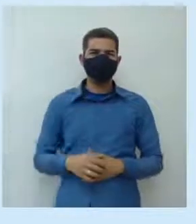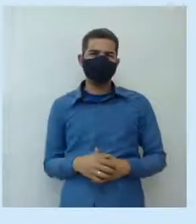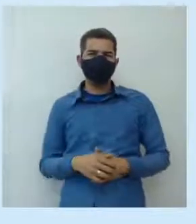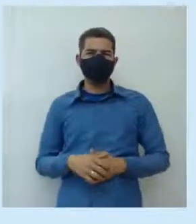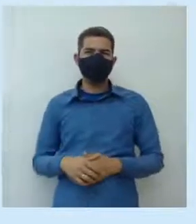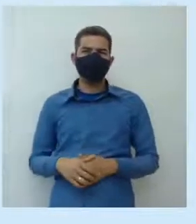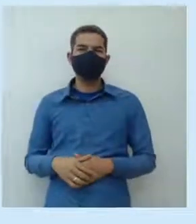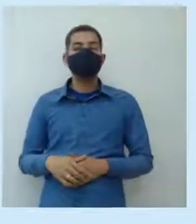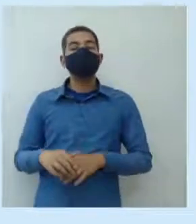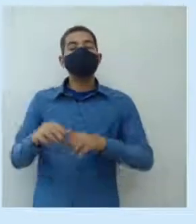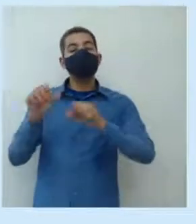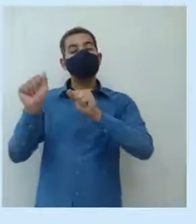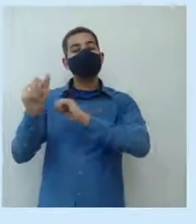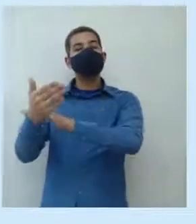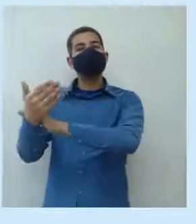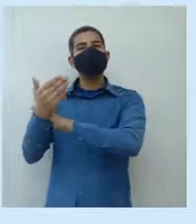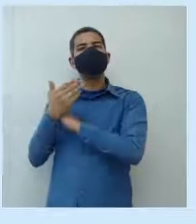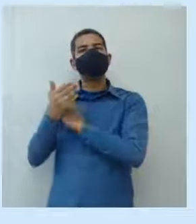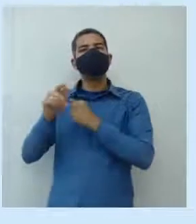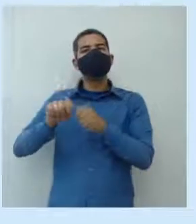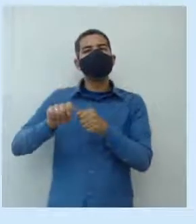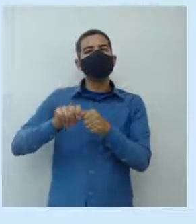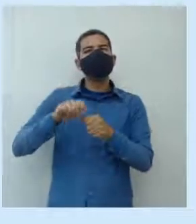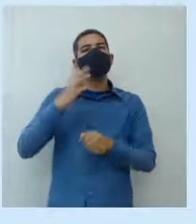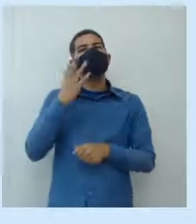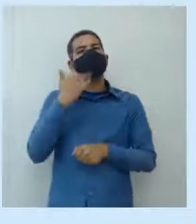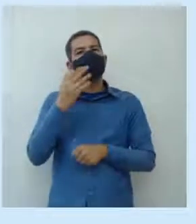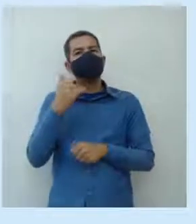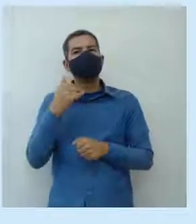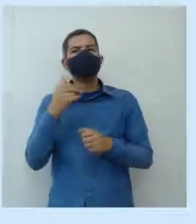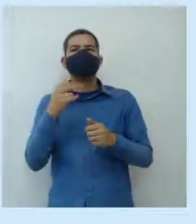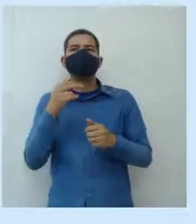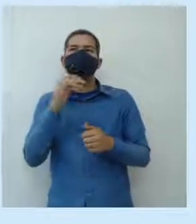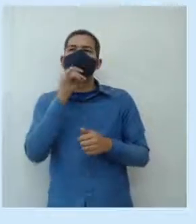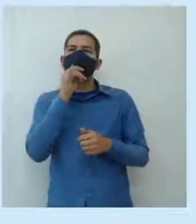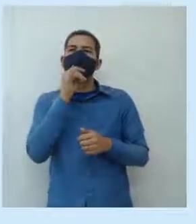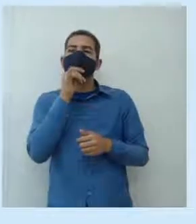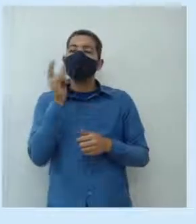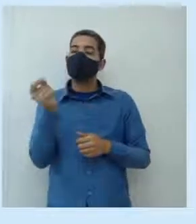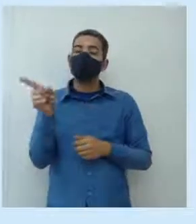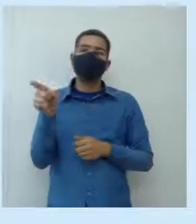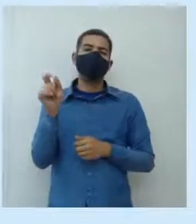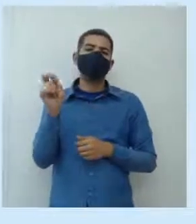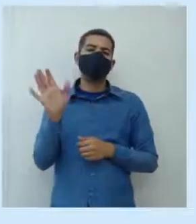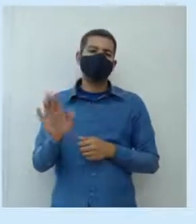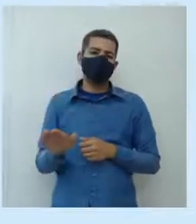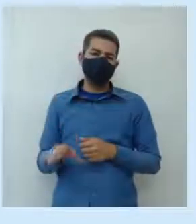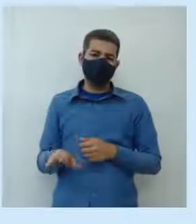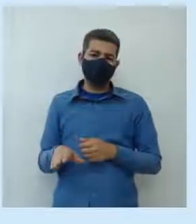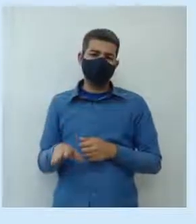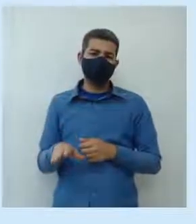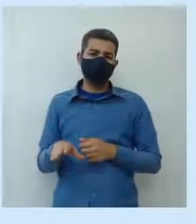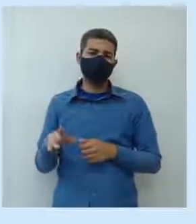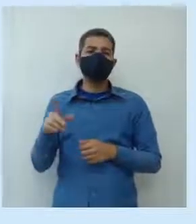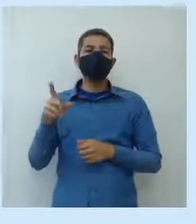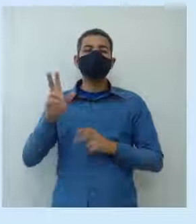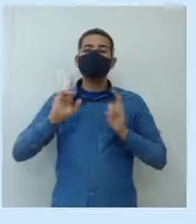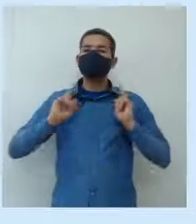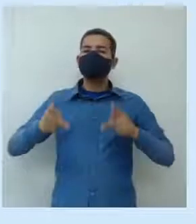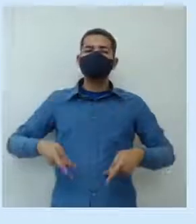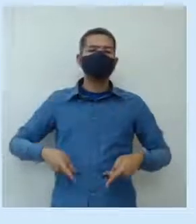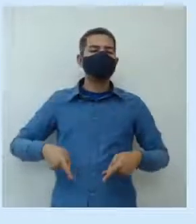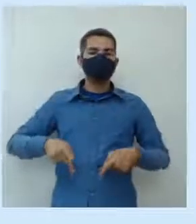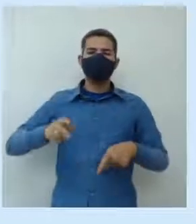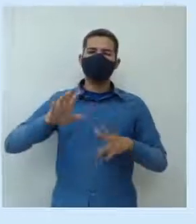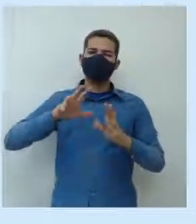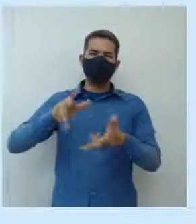seguinte: eles podem aumentar a produção de alimentos fornecendo fontes nutricionais mais baratas à população mundial.